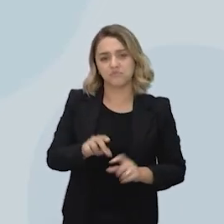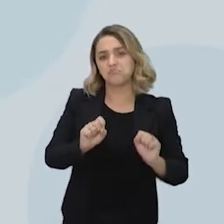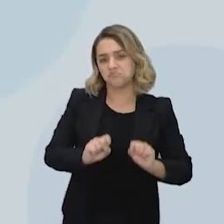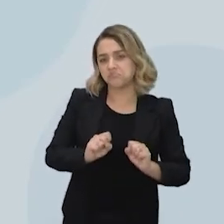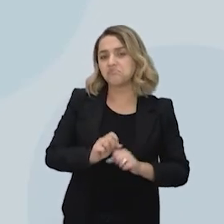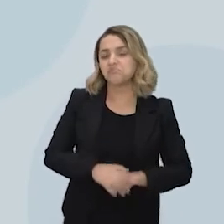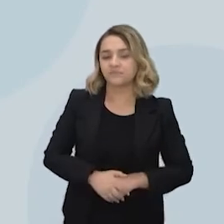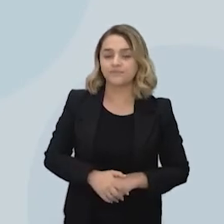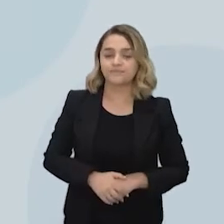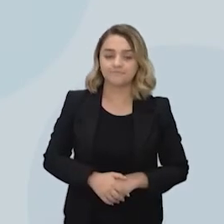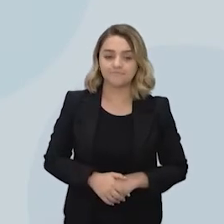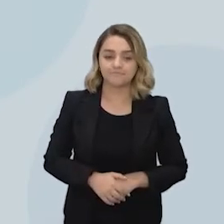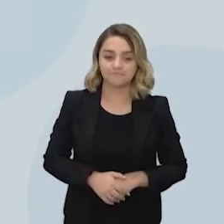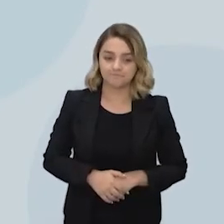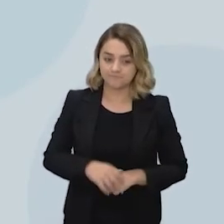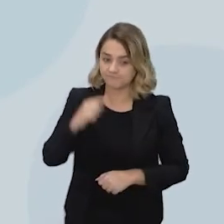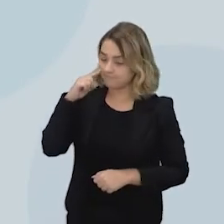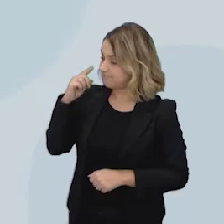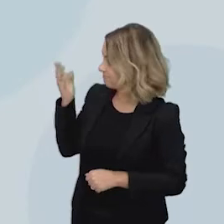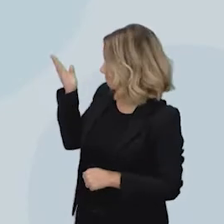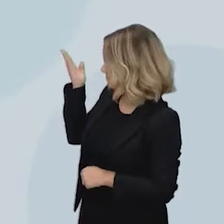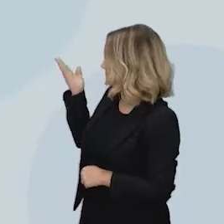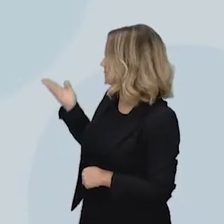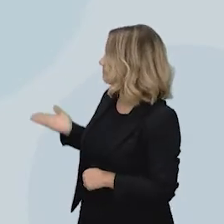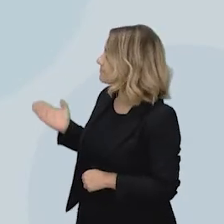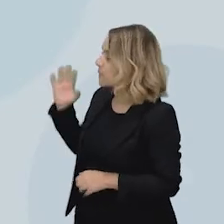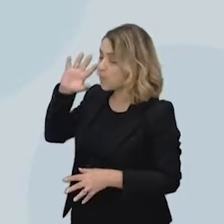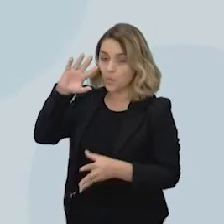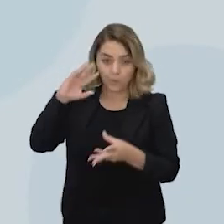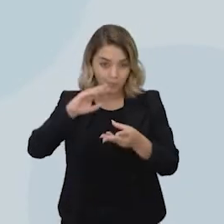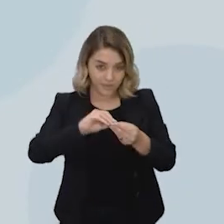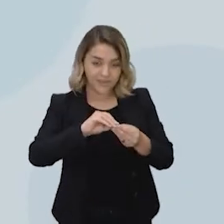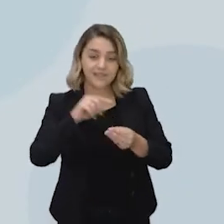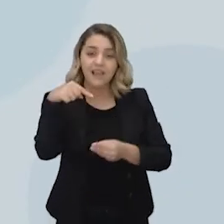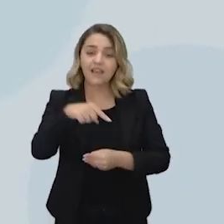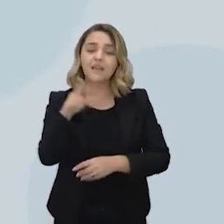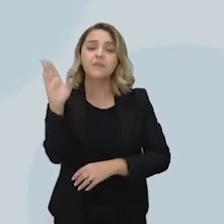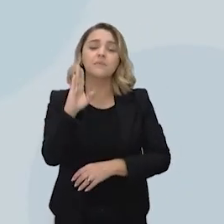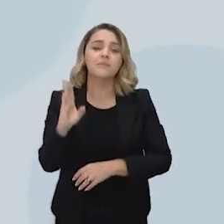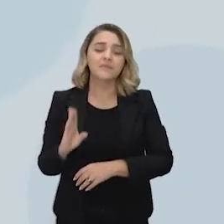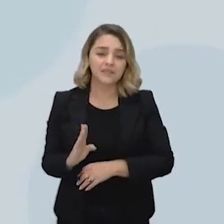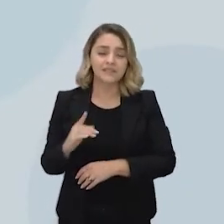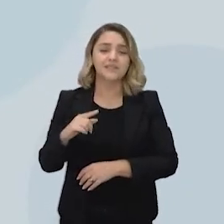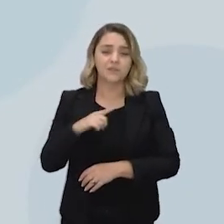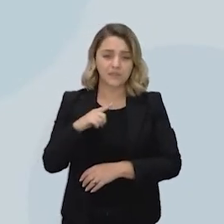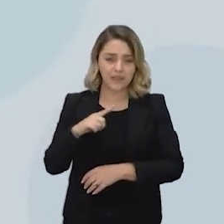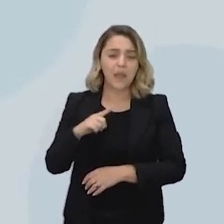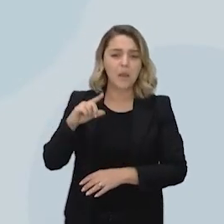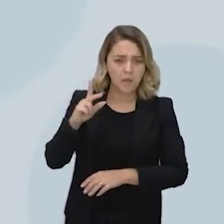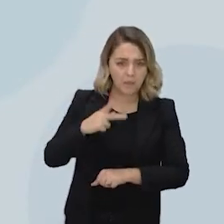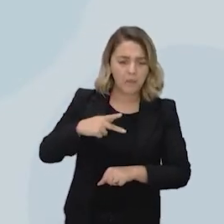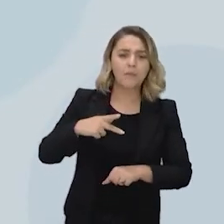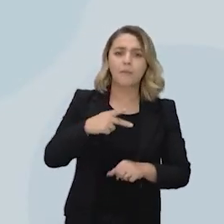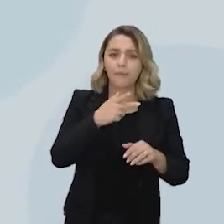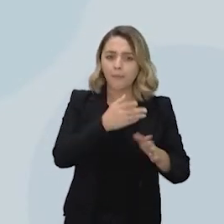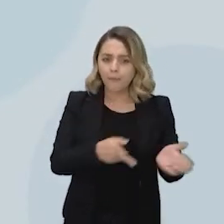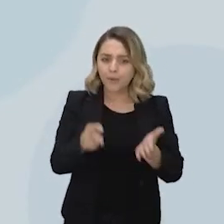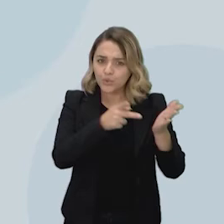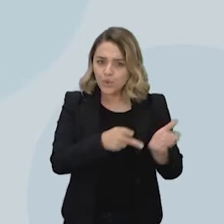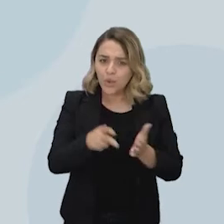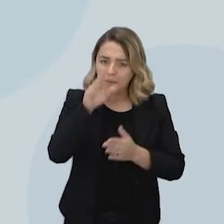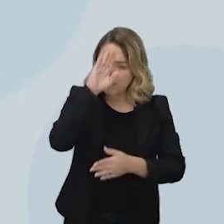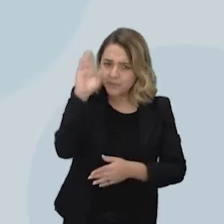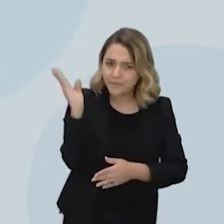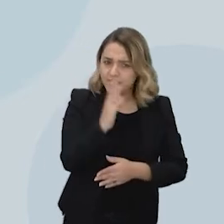tá? Aí, só para a gente entender um pouquinho, né, aqui no Brasil, o Brasil é um dos principais produtores de carvão